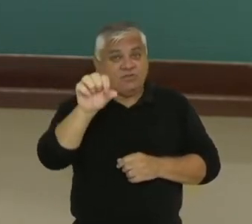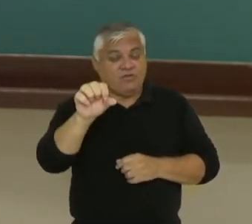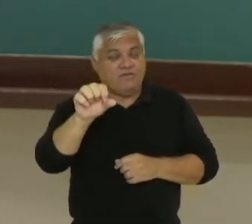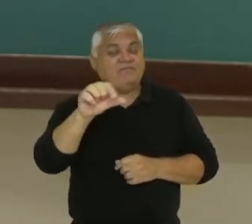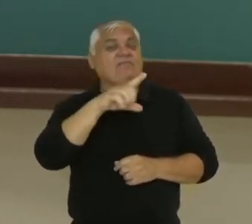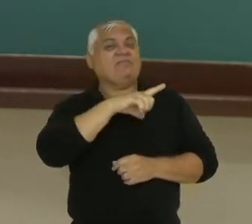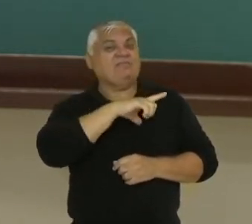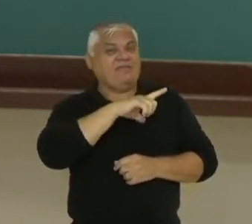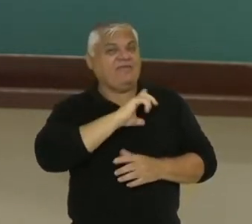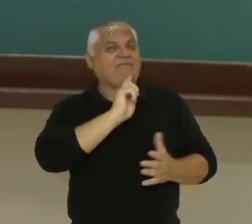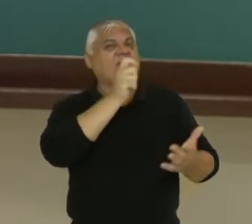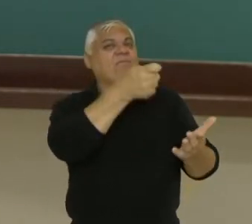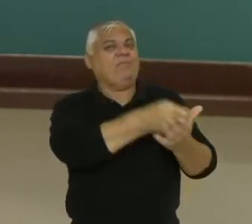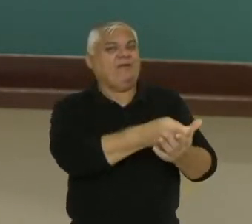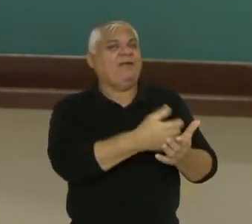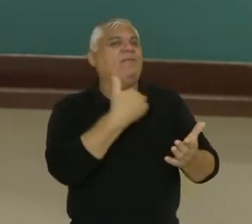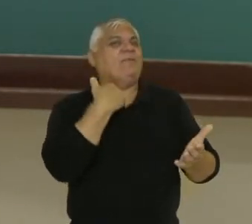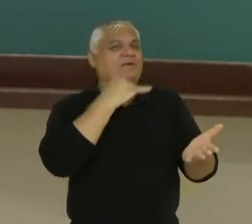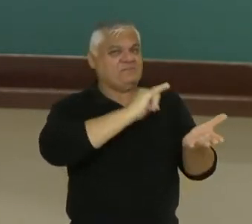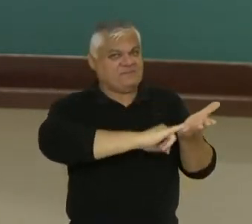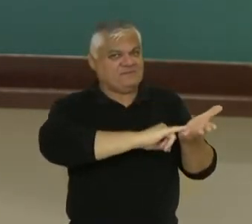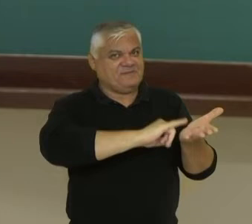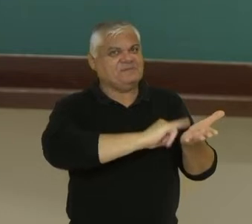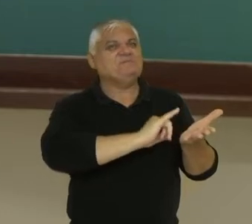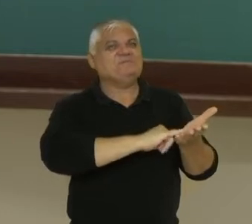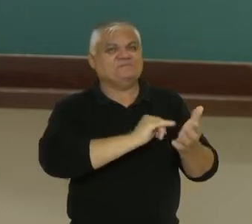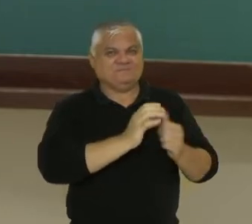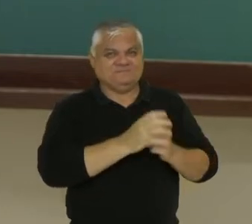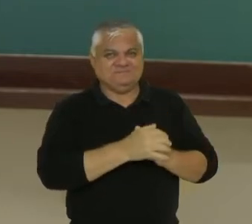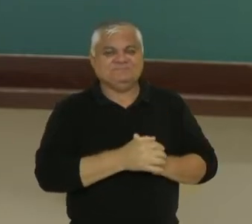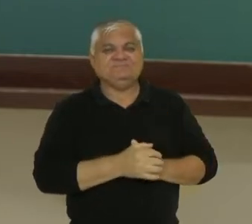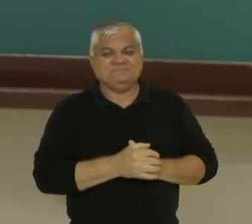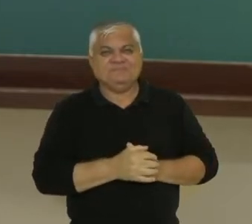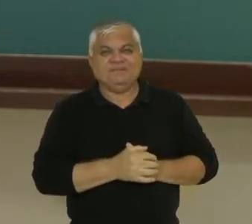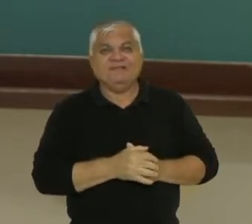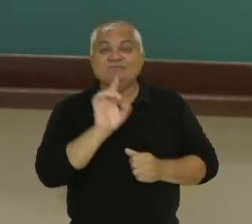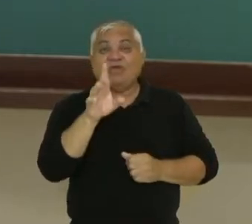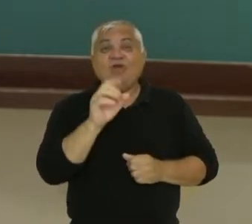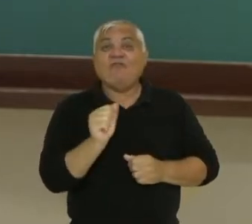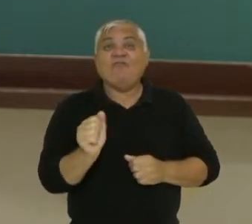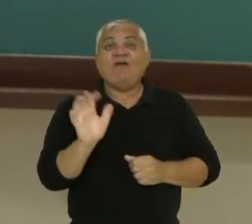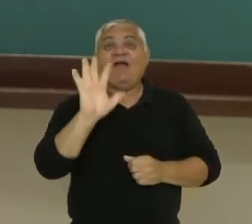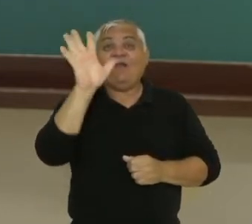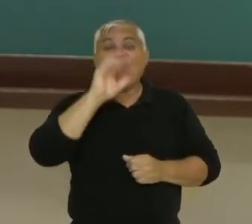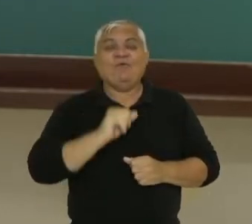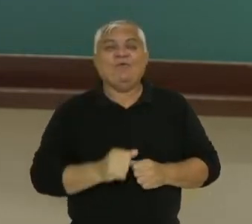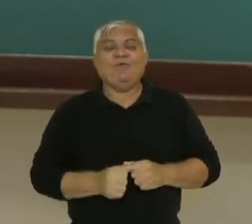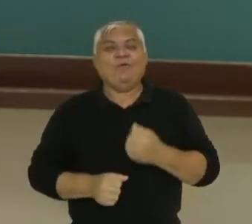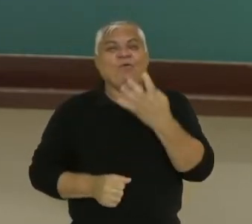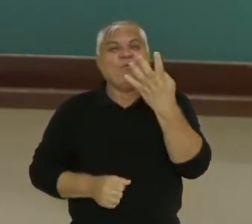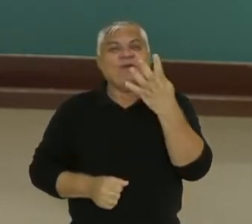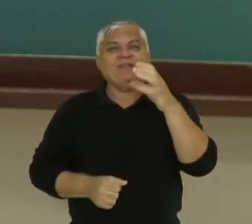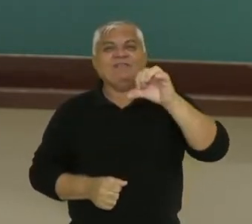dela, nós vamos pagar como imposto. Só sobre o valor que aumentou, que foi R$